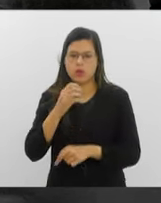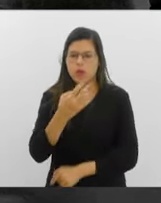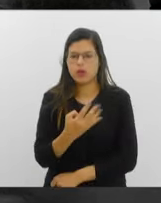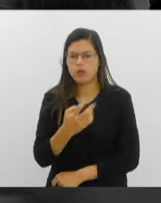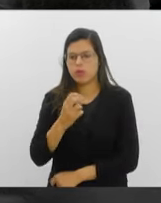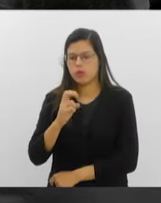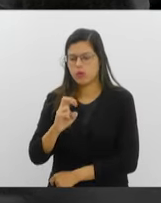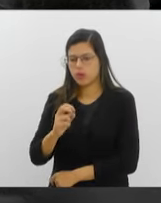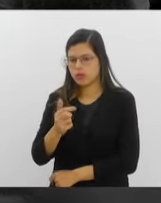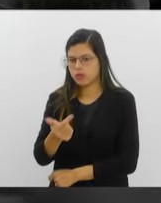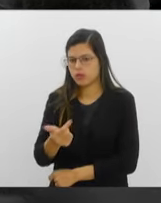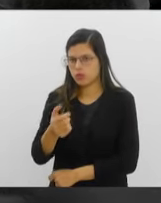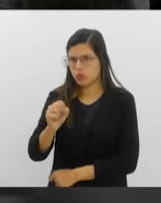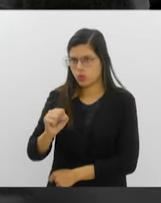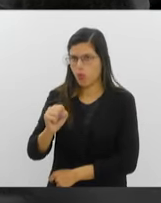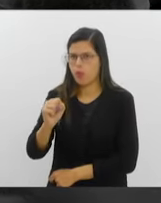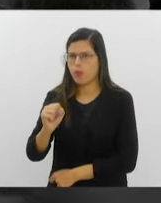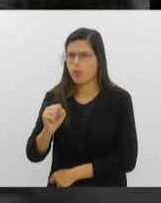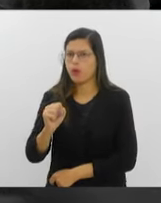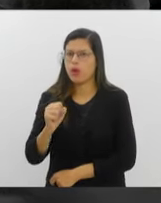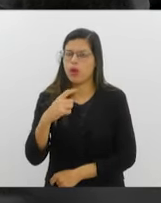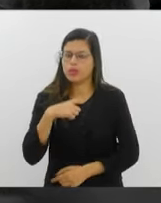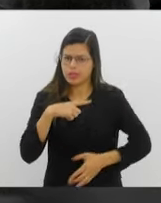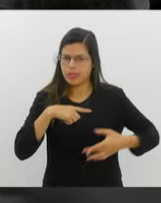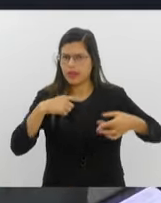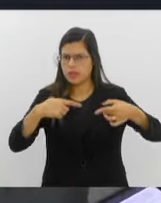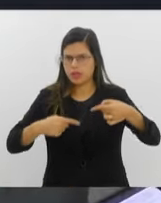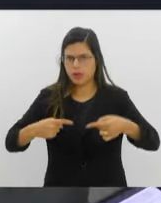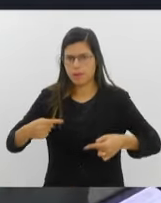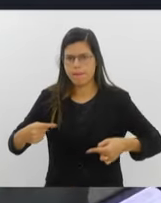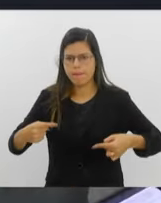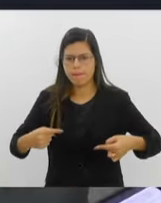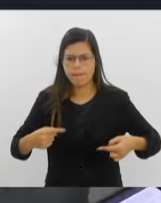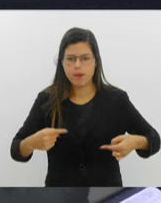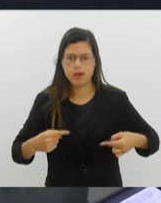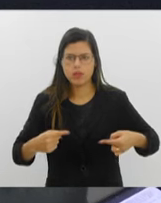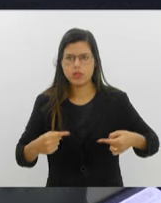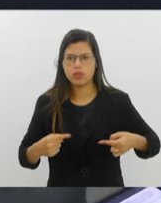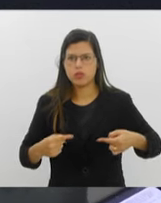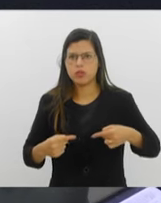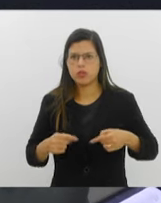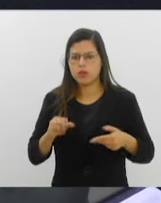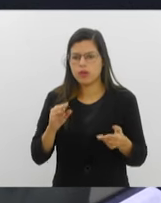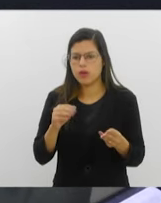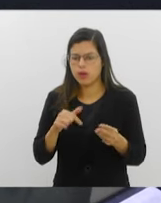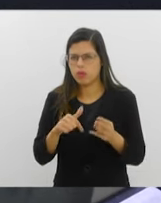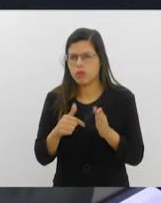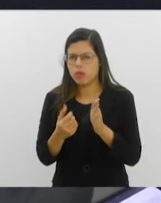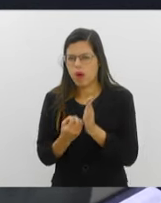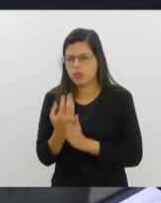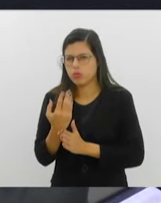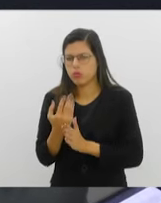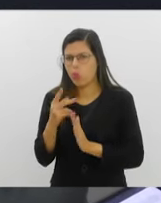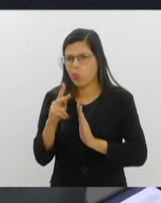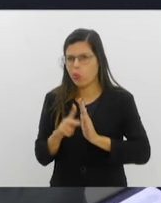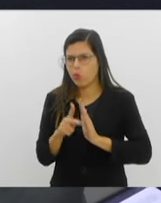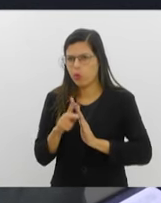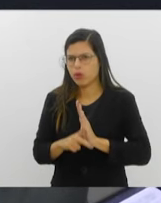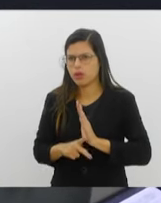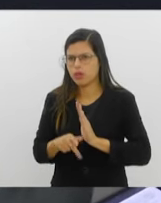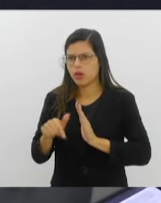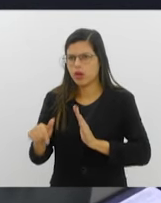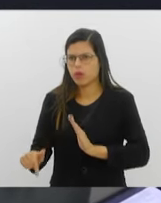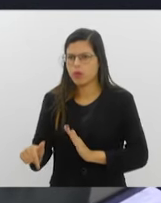4.528. Quem sustentou toda essa discussão, e se eu não me engano, foi o autor do projeto, foi o deputado Conte